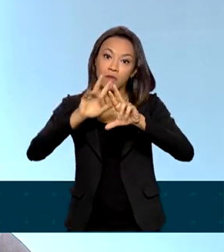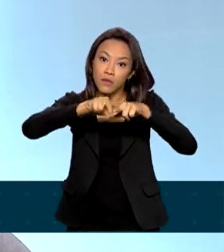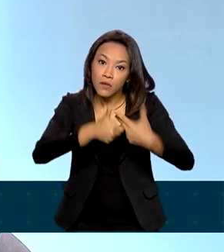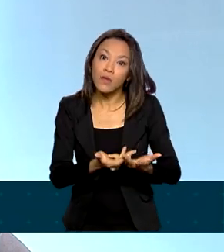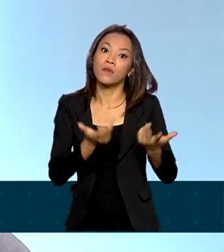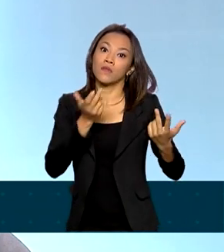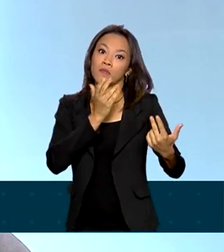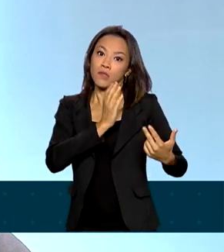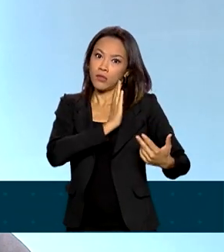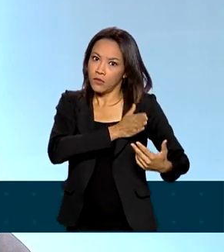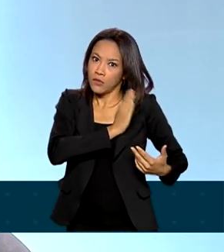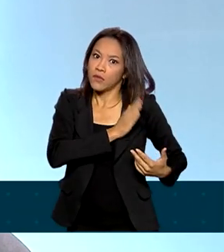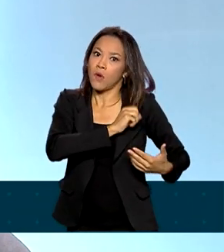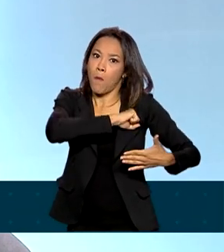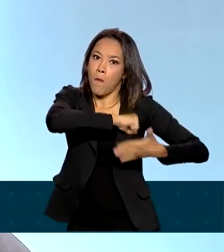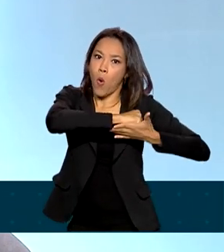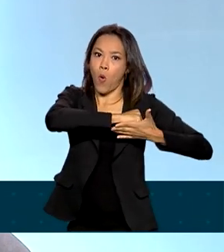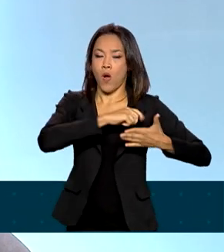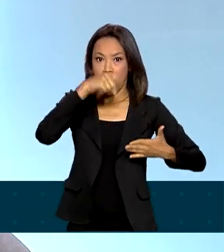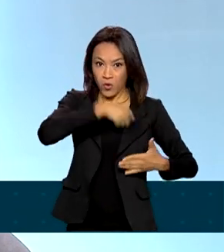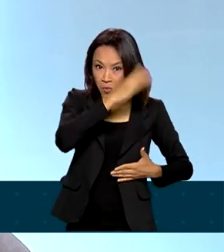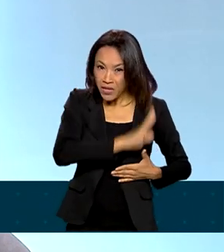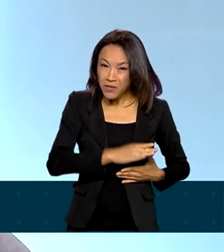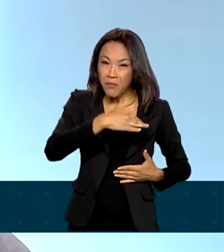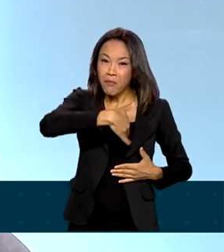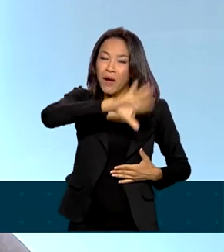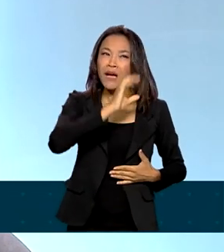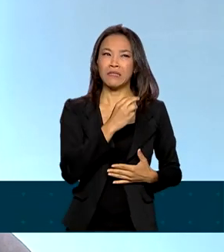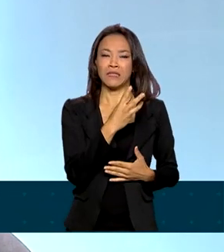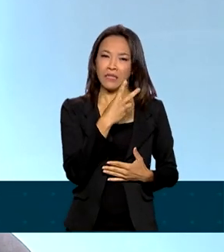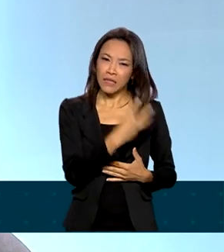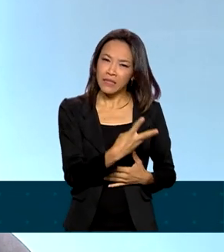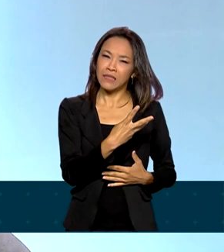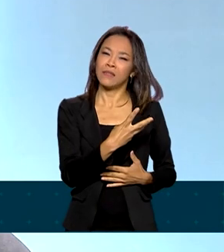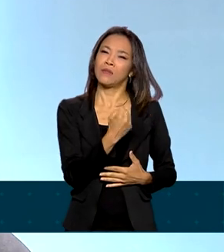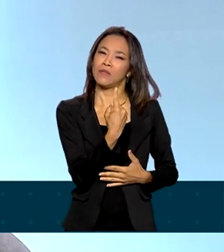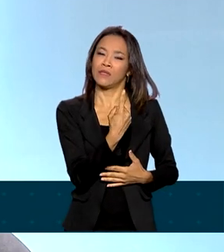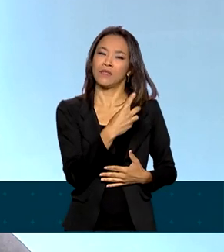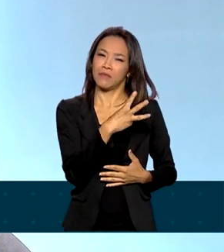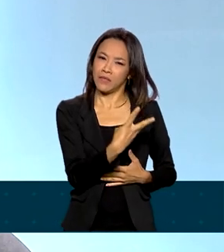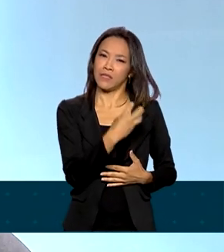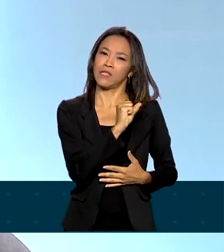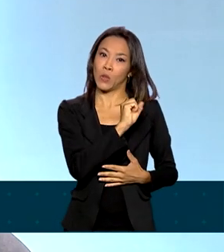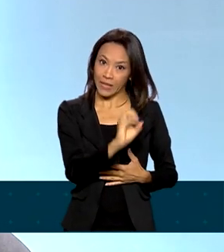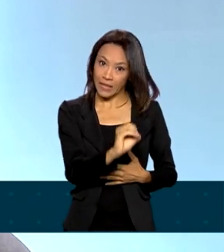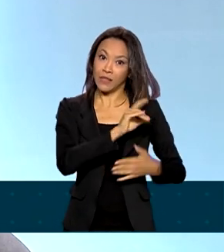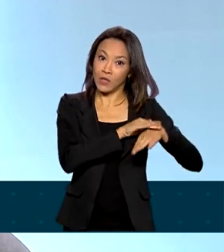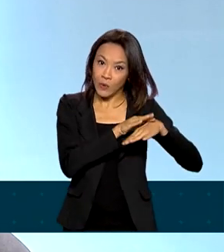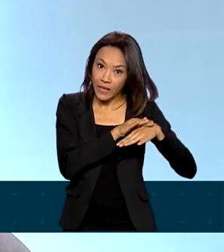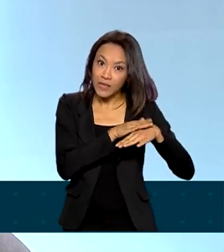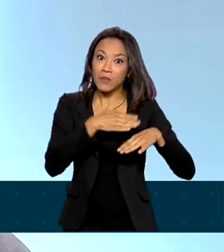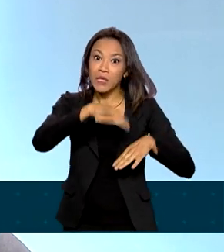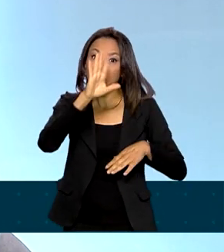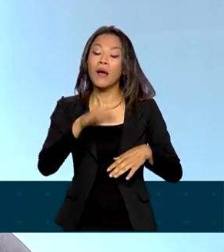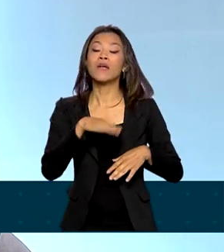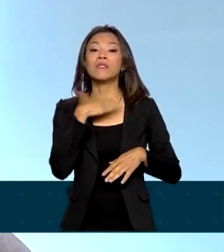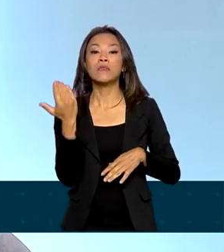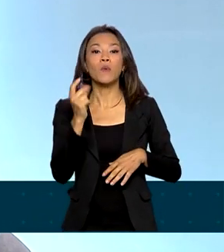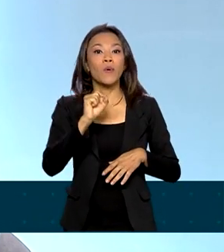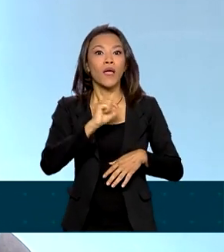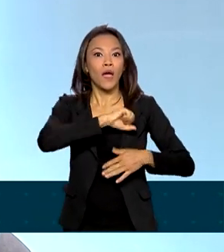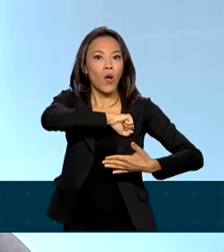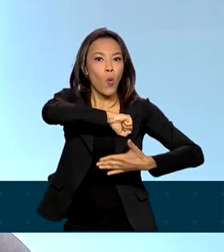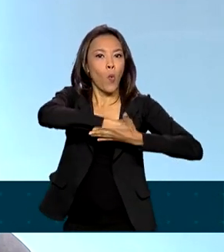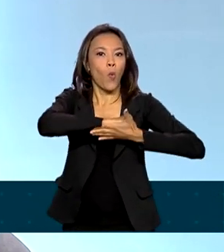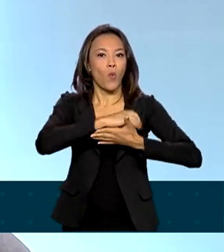No Brasil, nós temos mais de 380 mil óbitos por doenças cardiovasculares e as que mais matam são o infarto